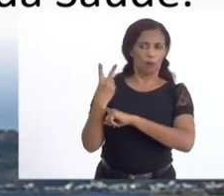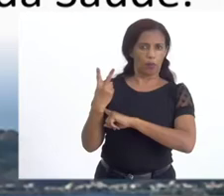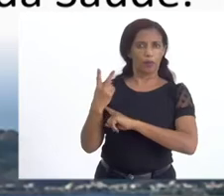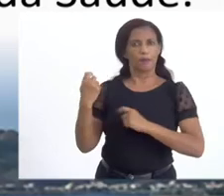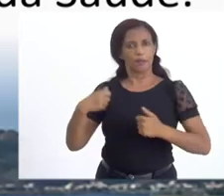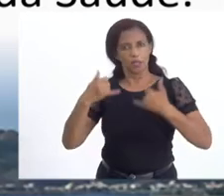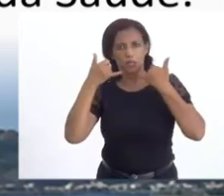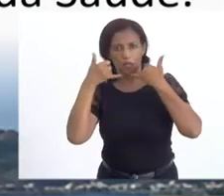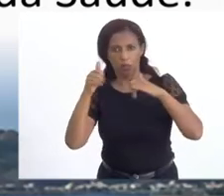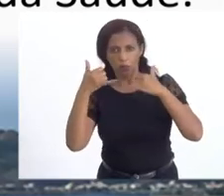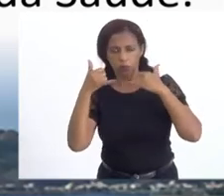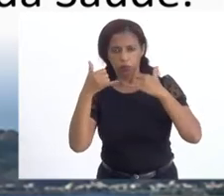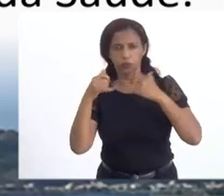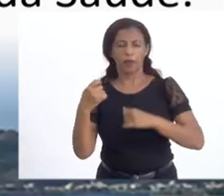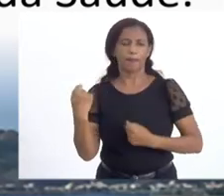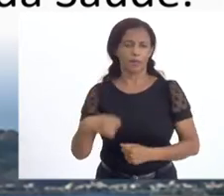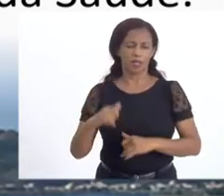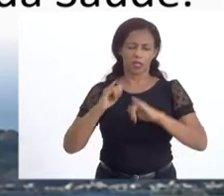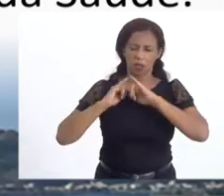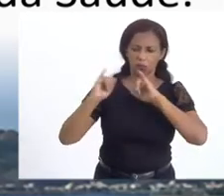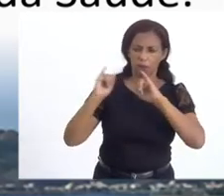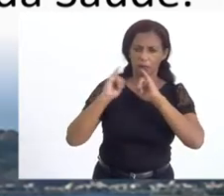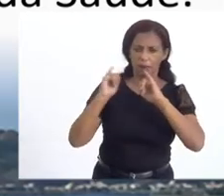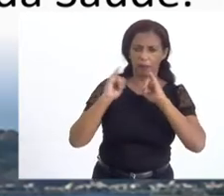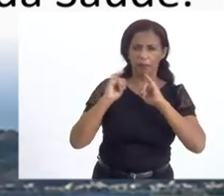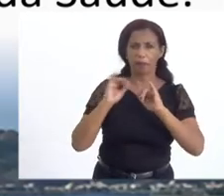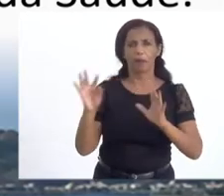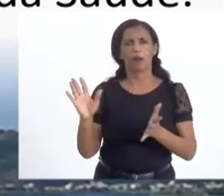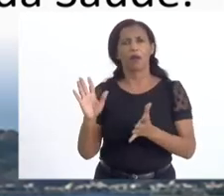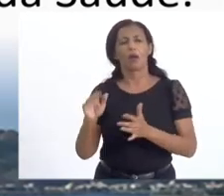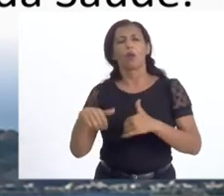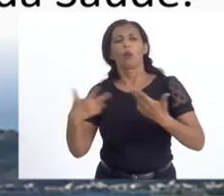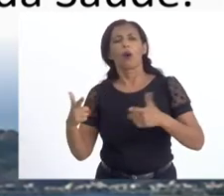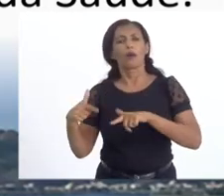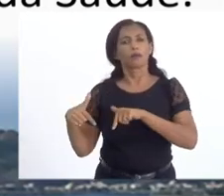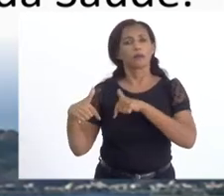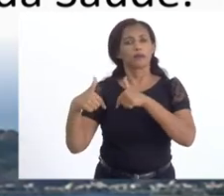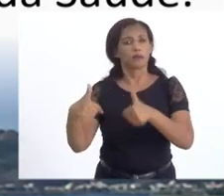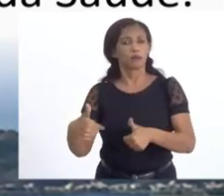é importantíssimo divulgar quais são essas ações